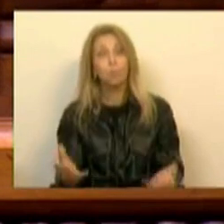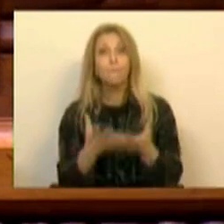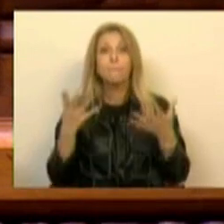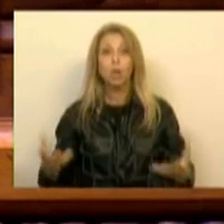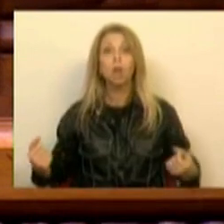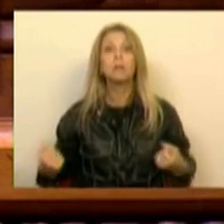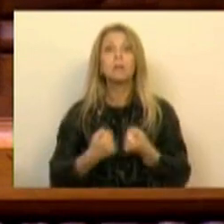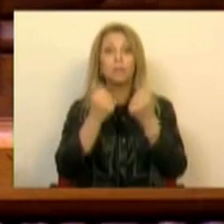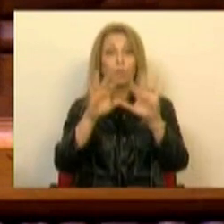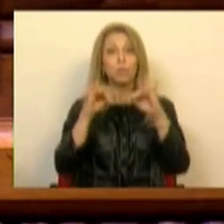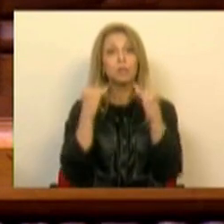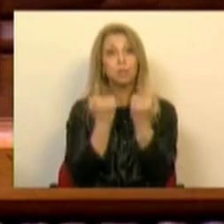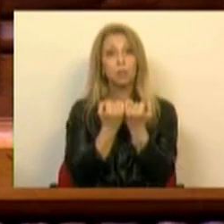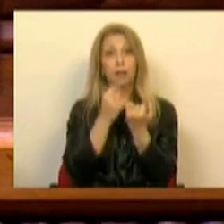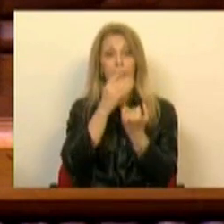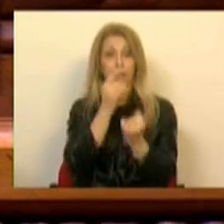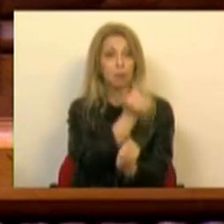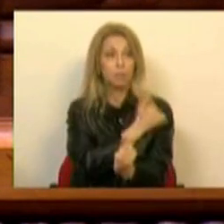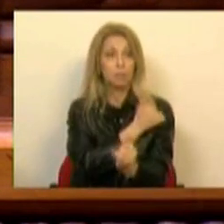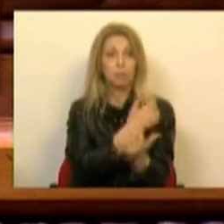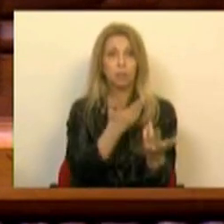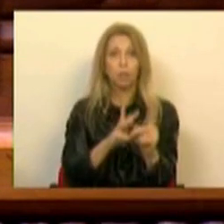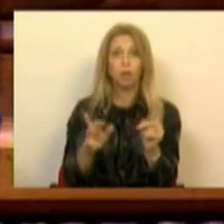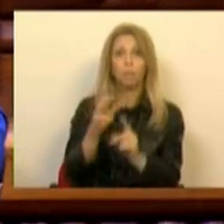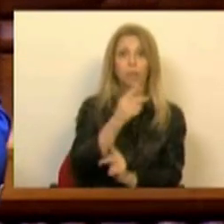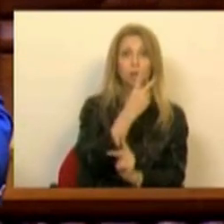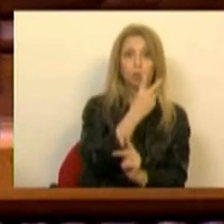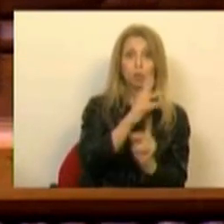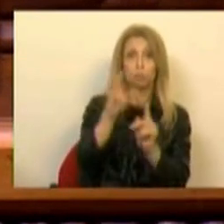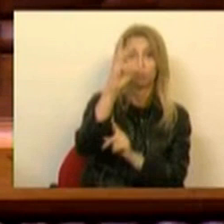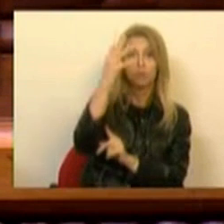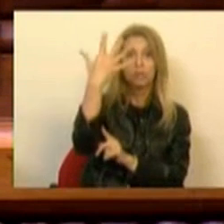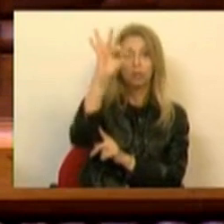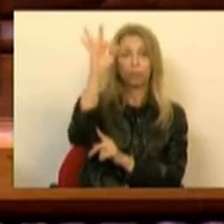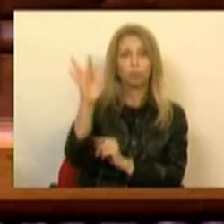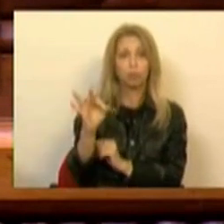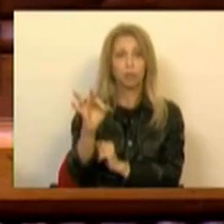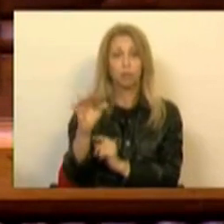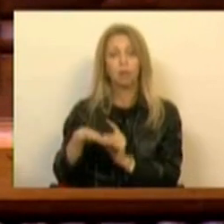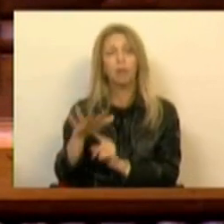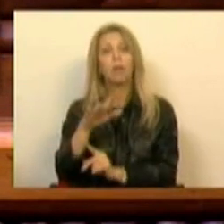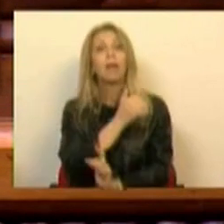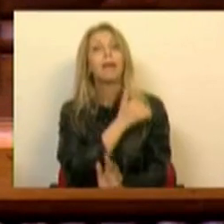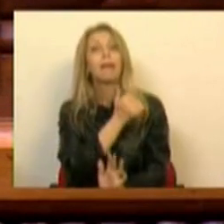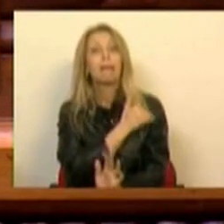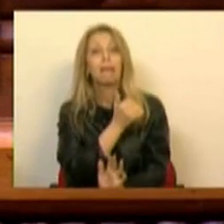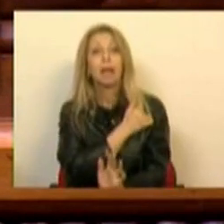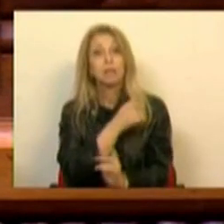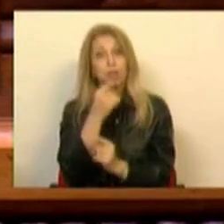desafios da nossa sociedade, a habitação, aumentando de 2 para 5% o parque habitacional público nos próximos